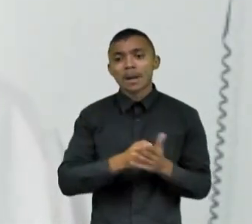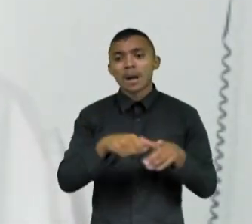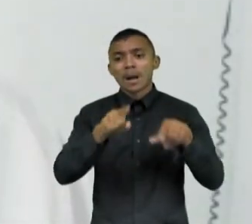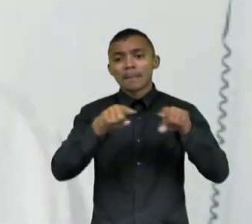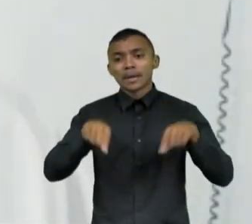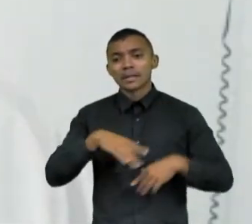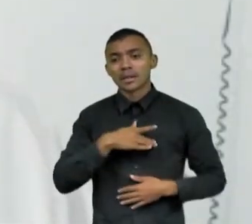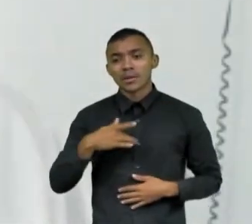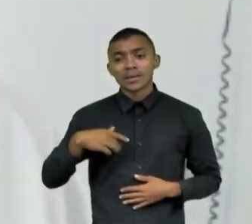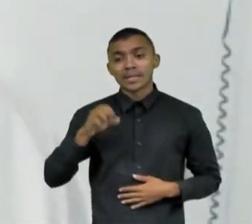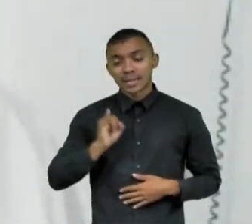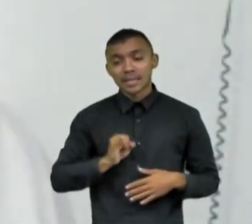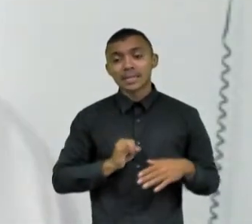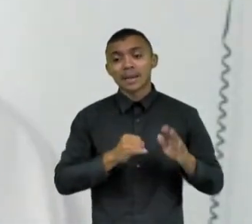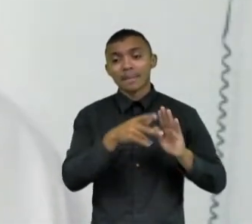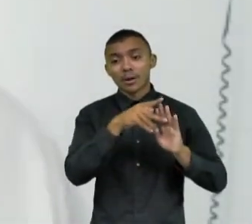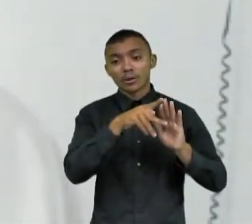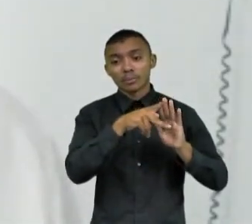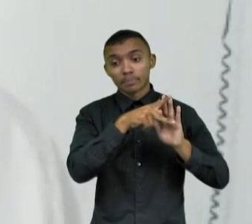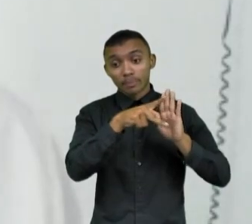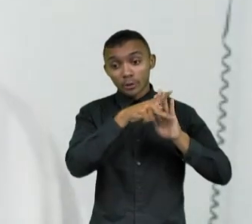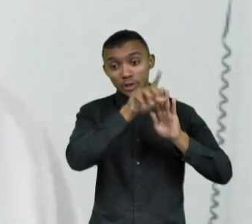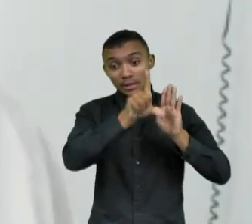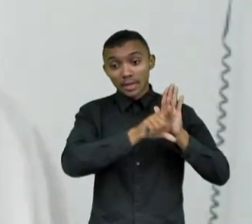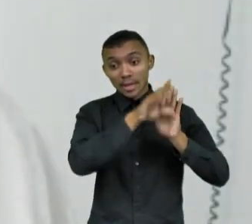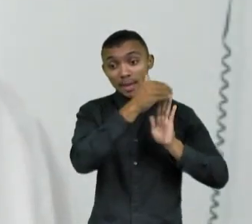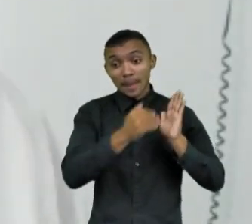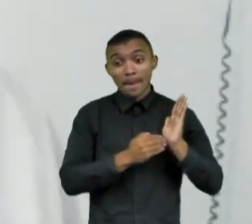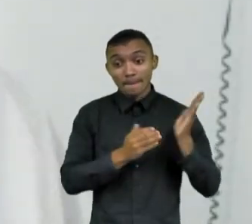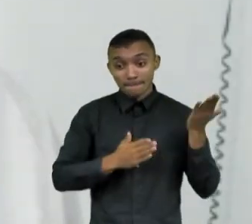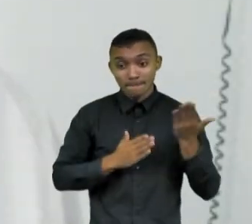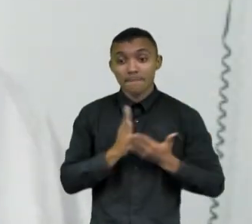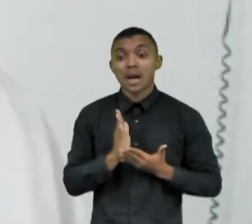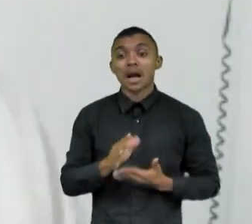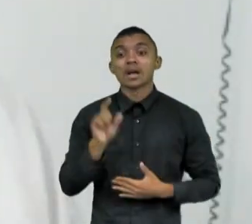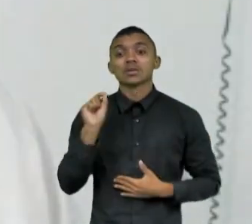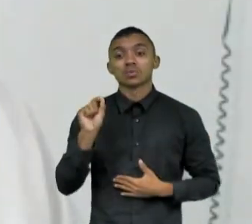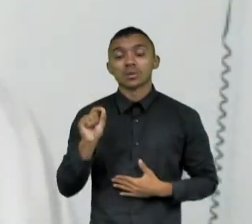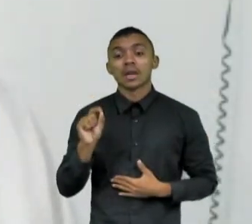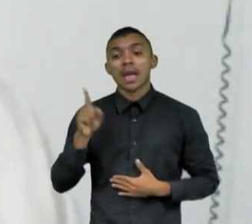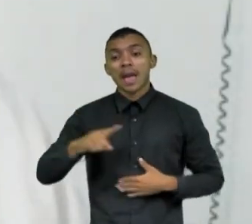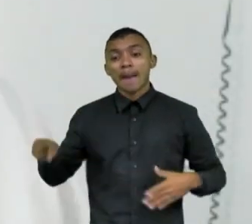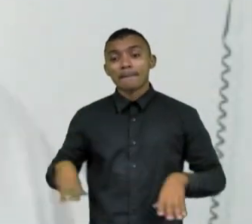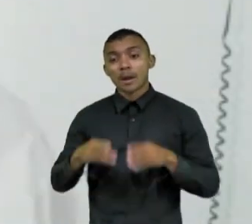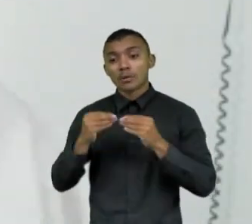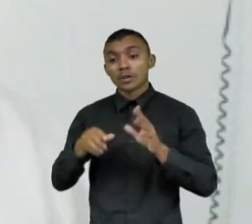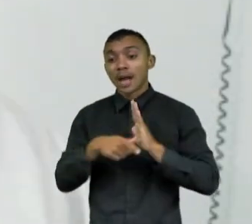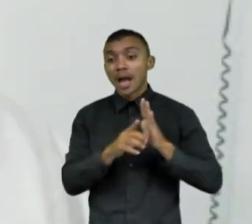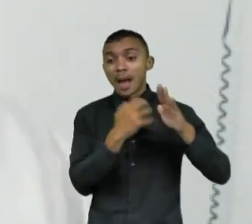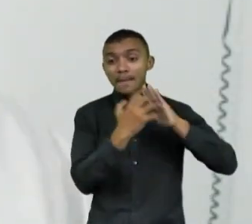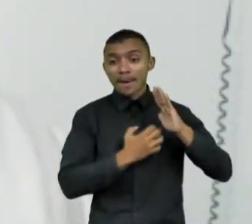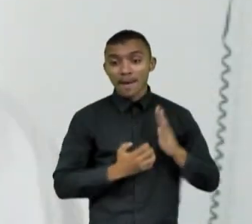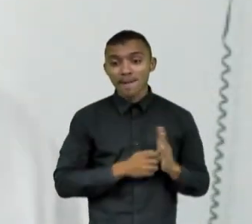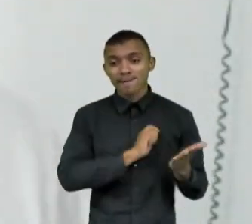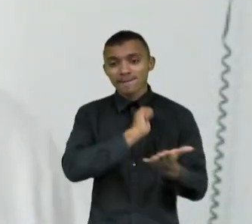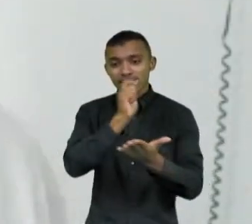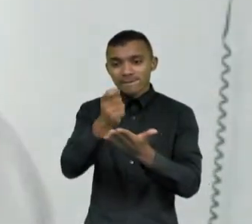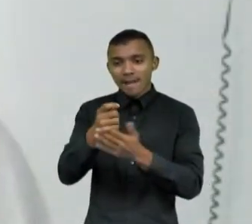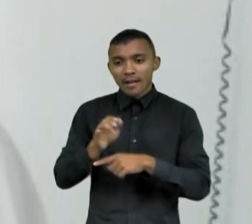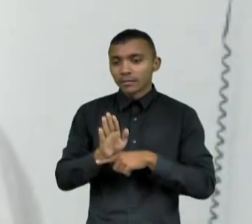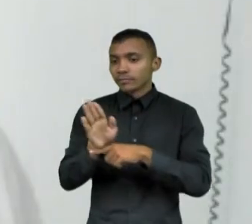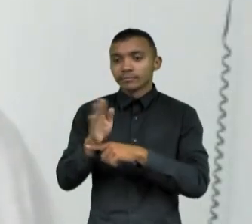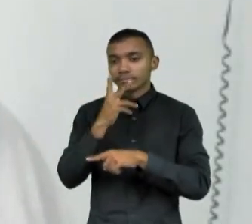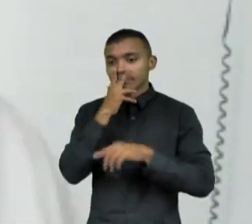aprovado, ele vai permitir às operadoras de plano de saúde, essas empresas, a fornecer planos com coberturas reduzidas, não